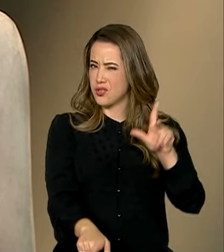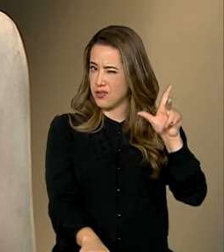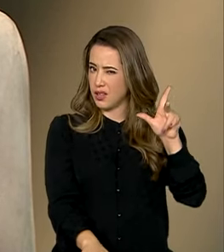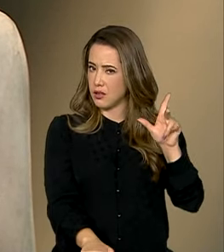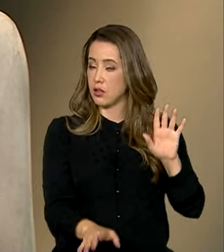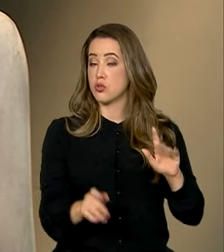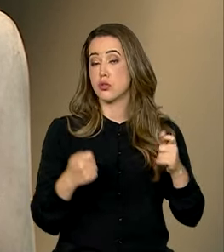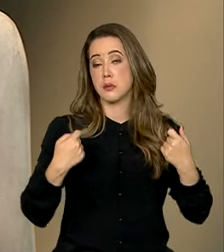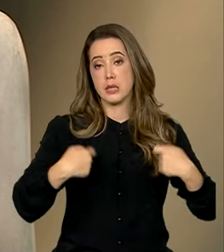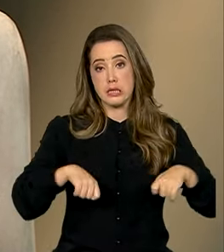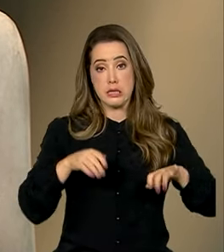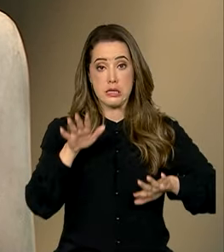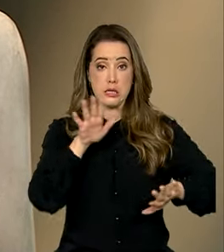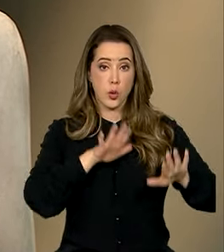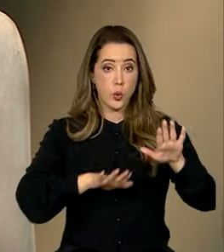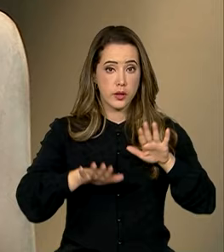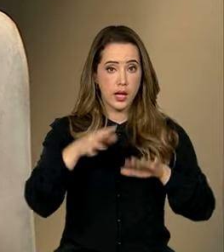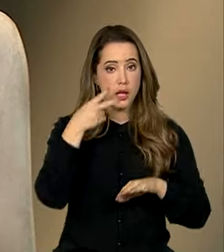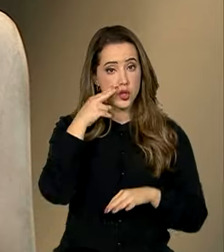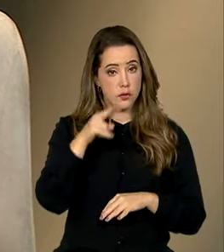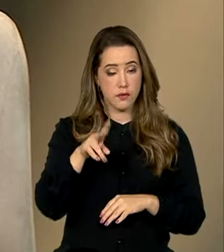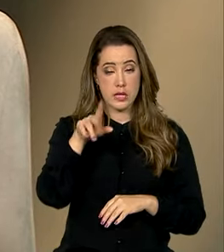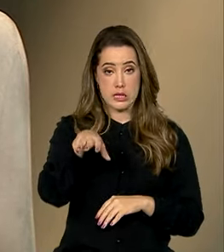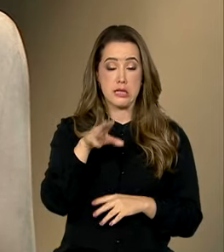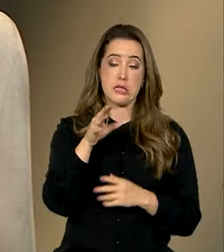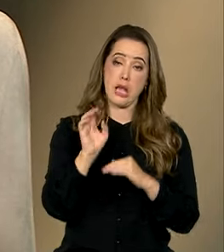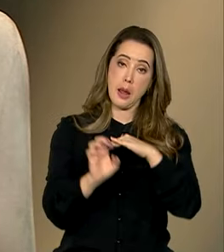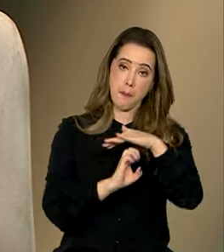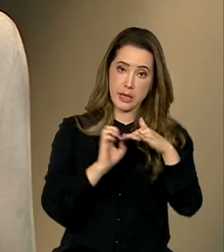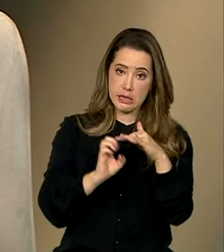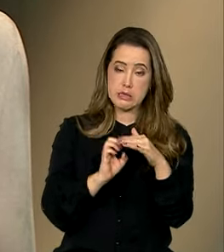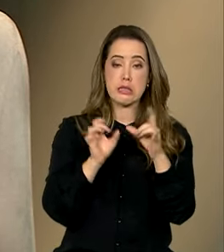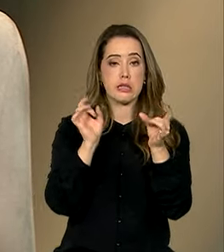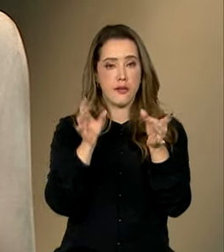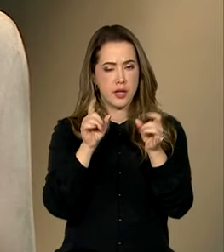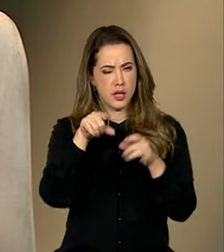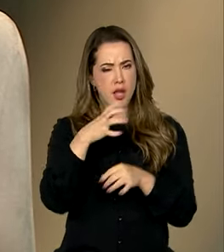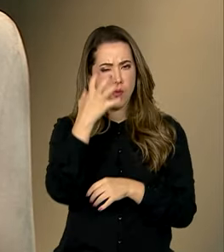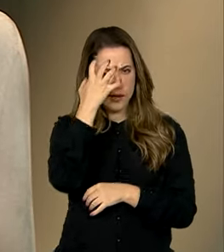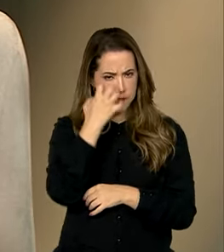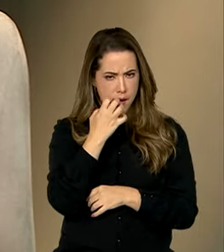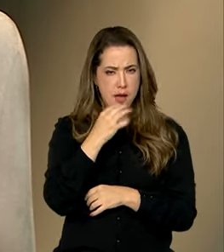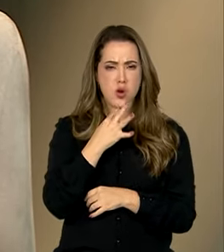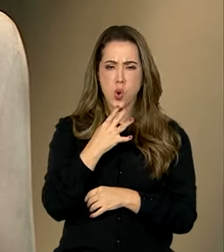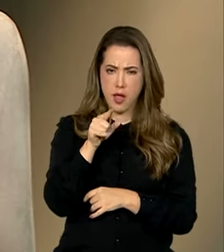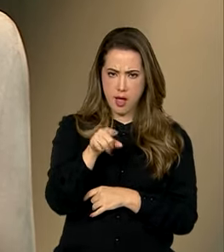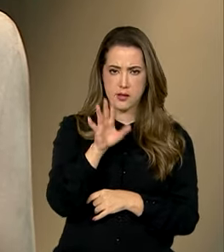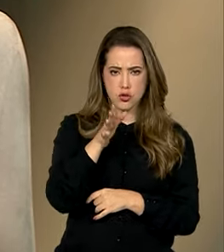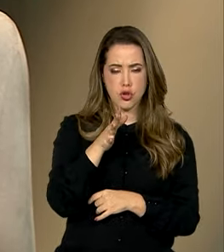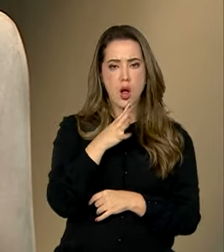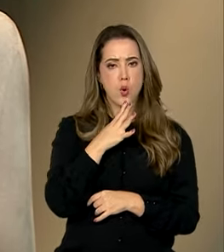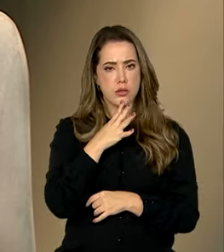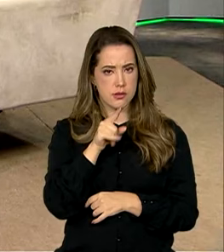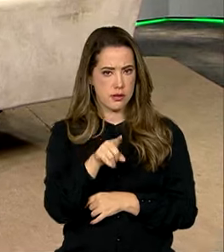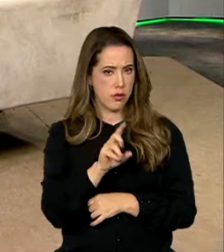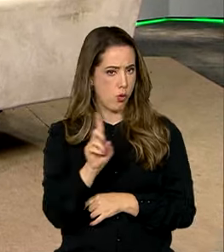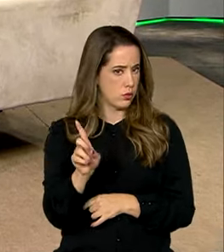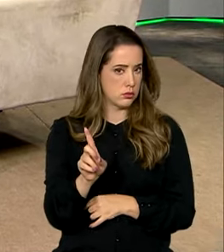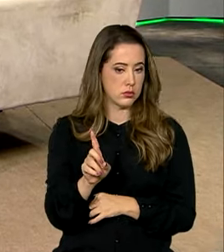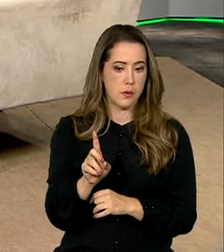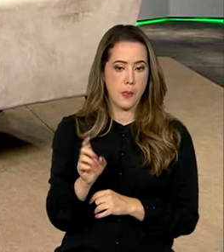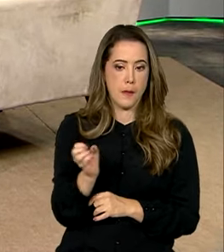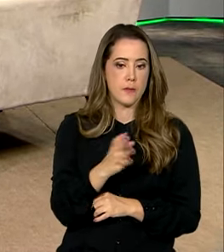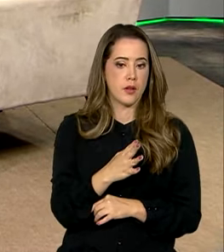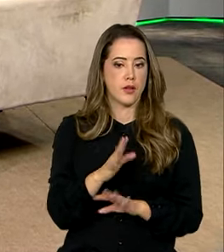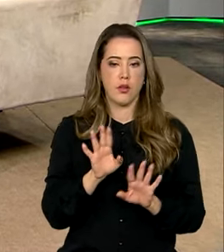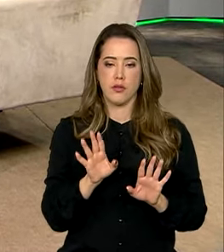a seriedade da empresa. Ver se é uma empresa mais tradicional, uma empresa em que ele já tenha